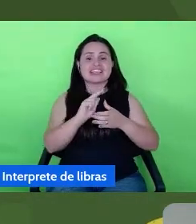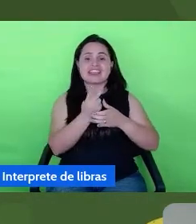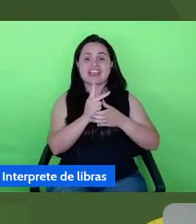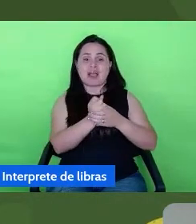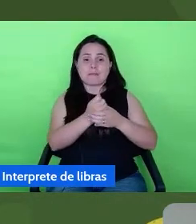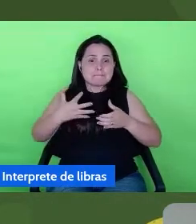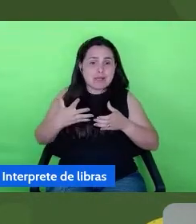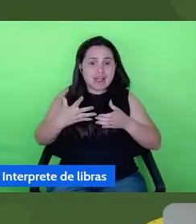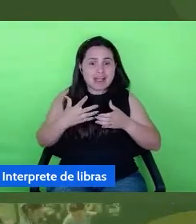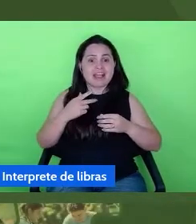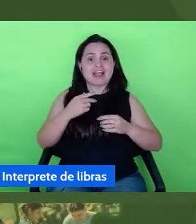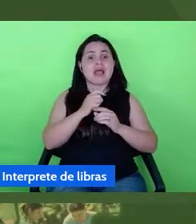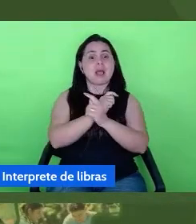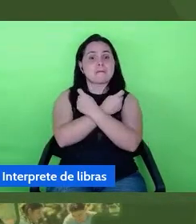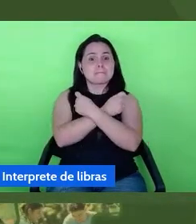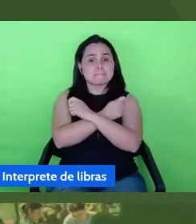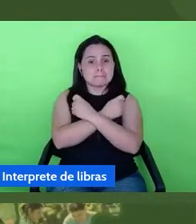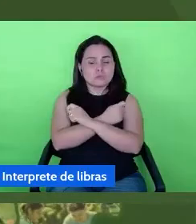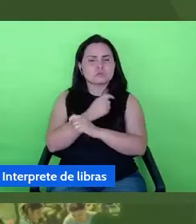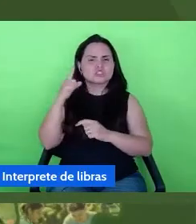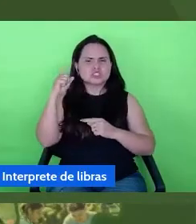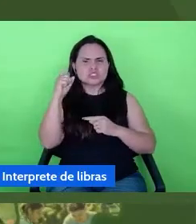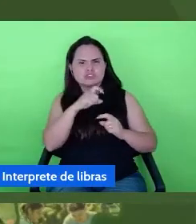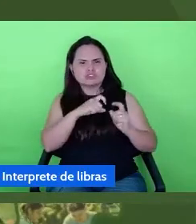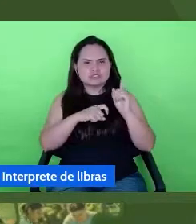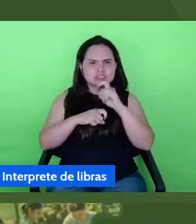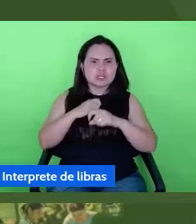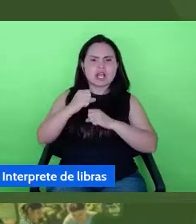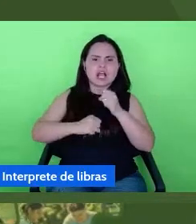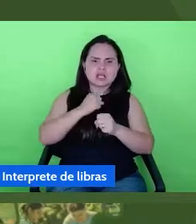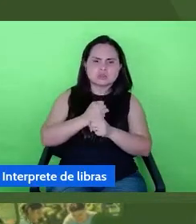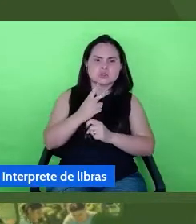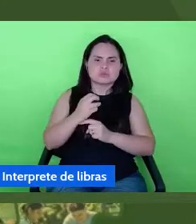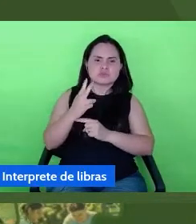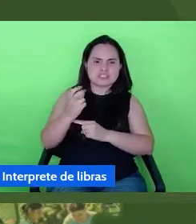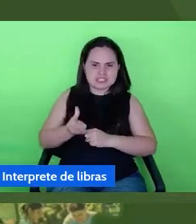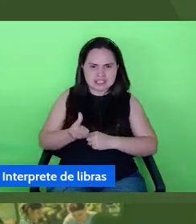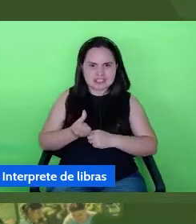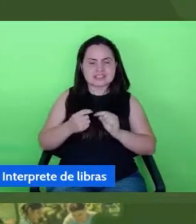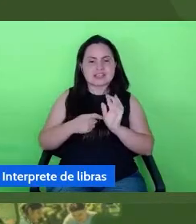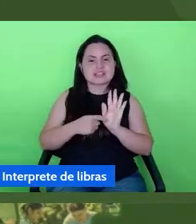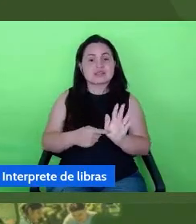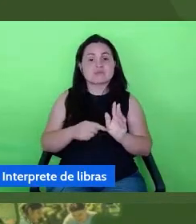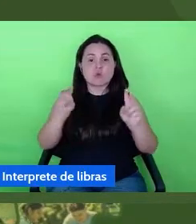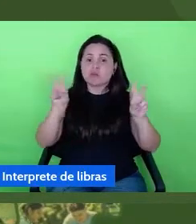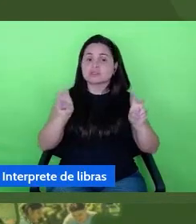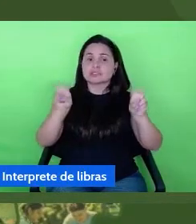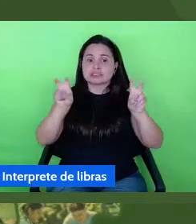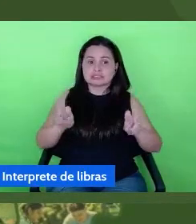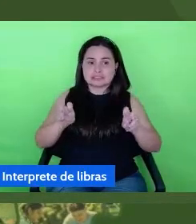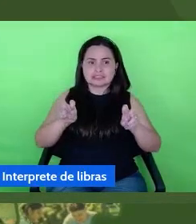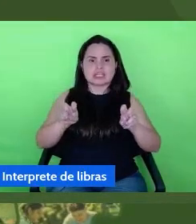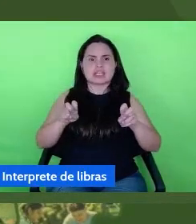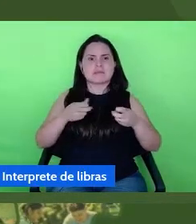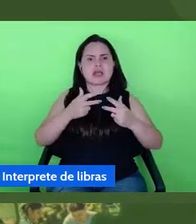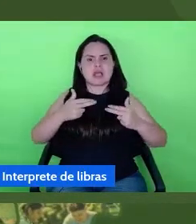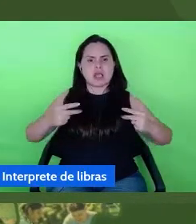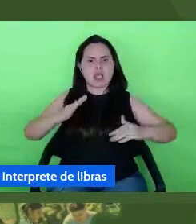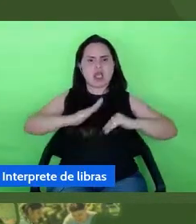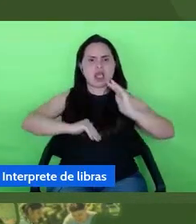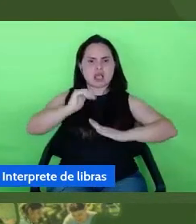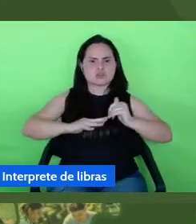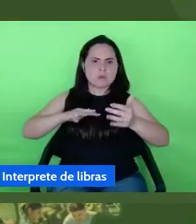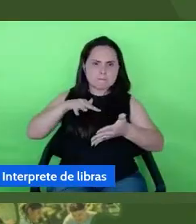Minas, Desafios ODS 2026, que traz como tema Ações Locais,